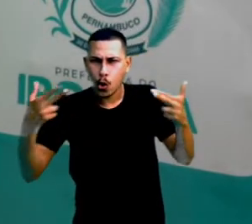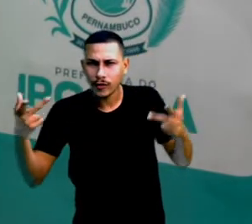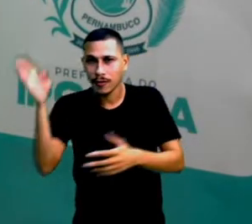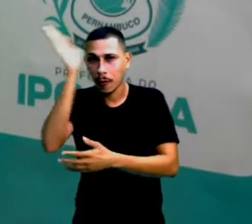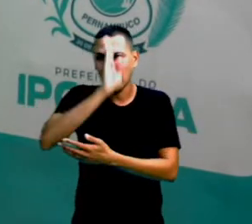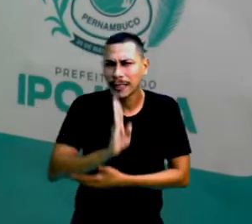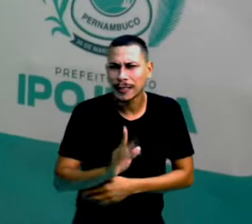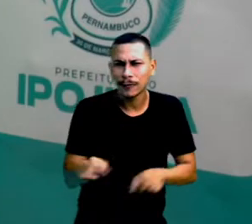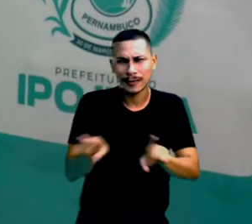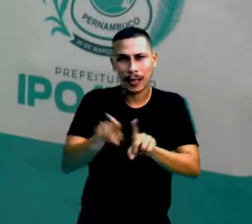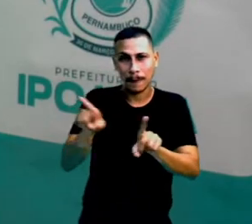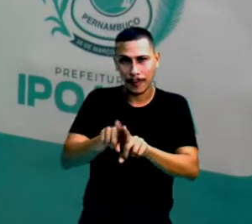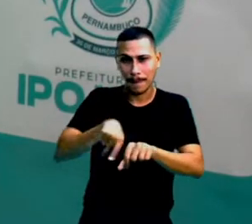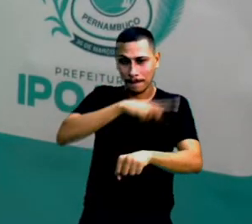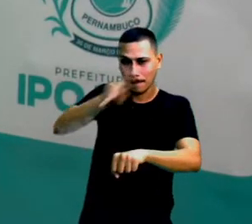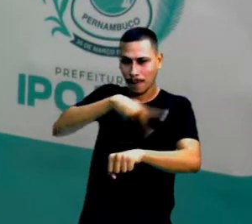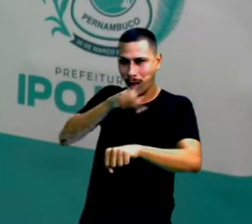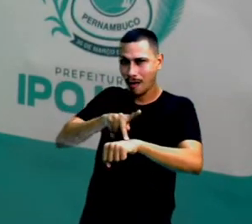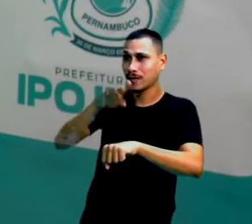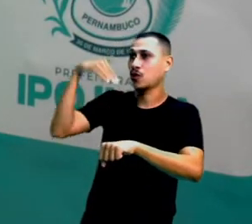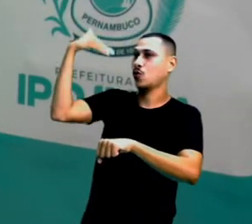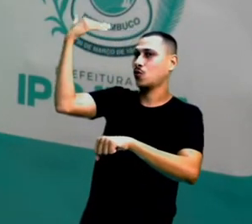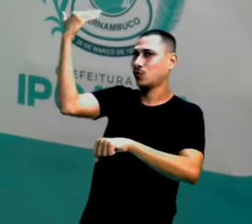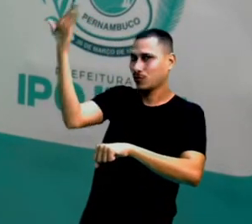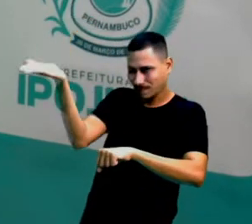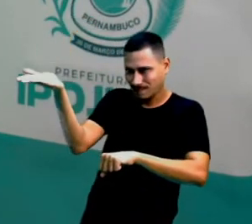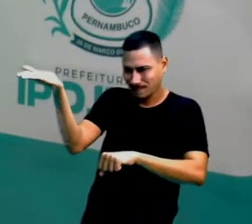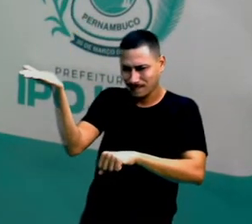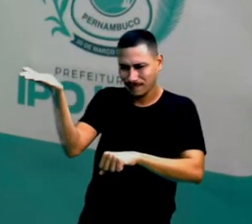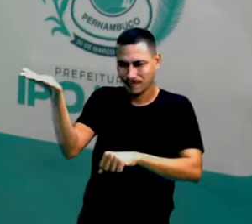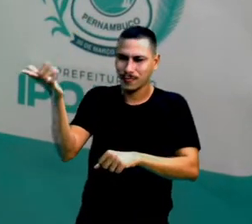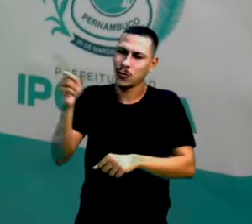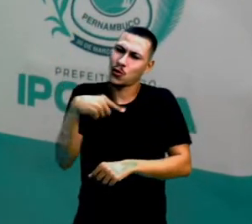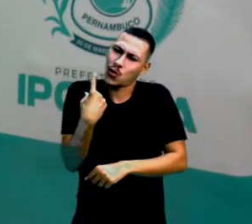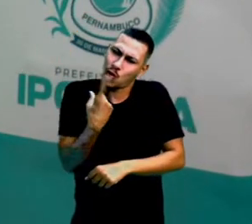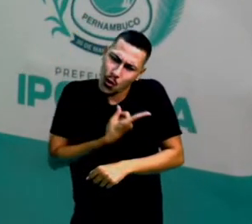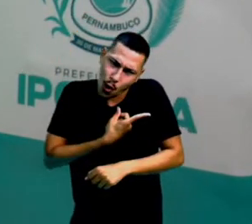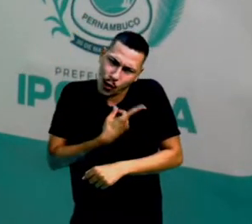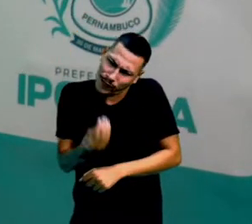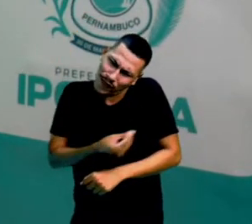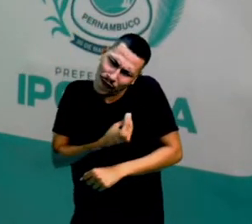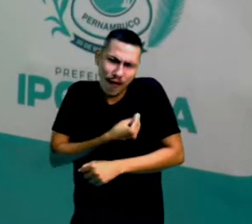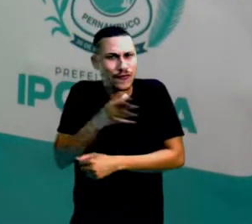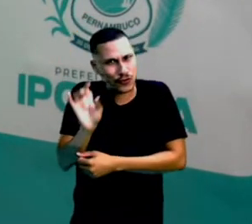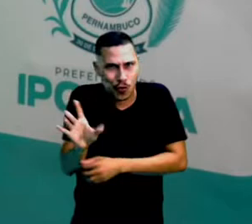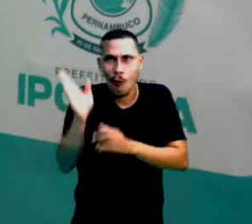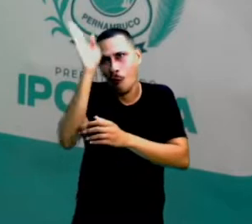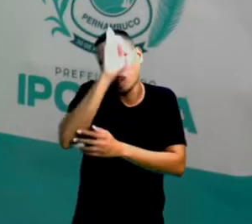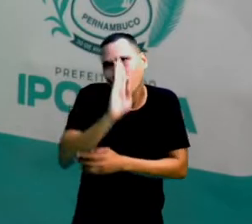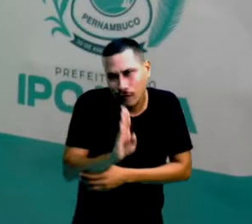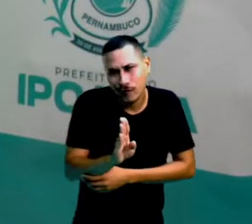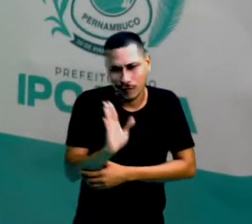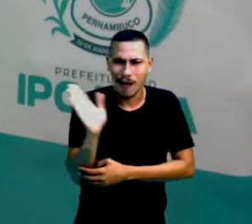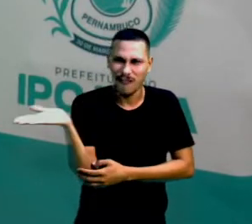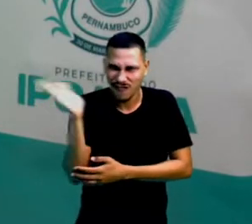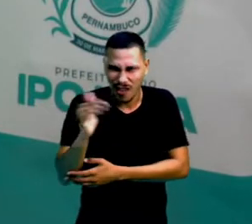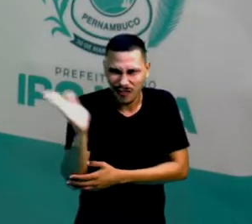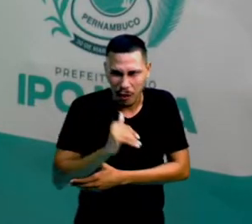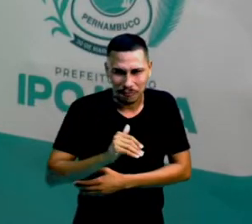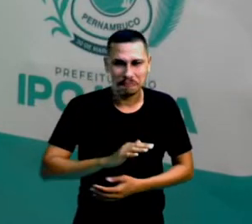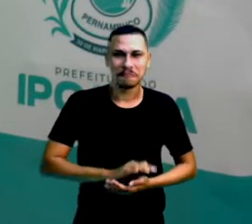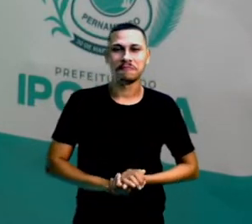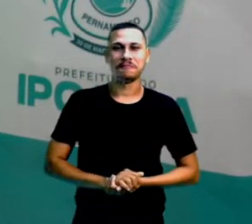e coisas de fora do Brasil. Porque a gente não vive só nesse mundo, não é verdade? Então vamos lá, vamos para